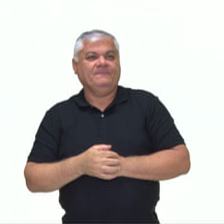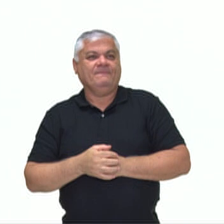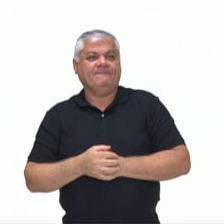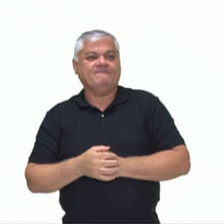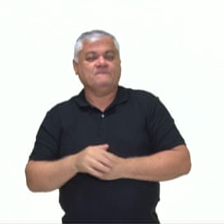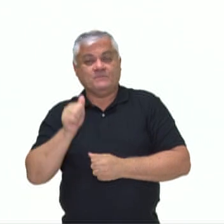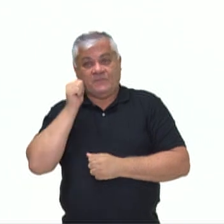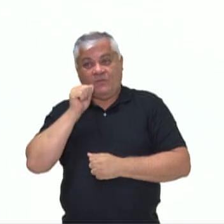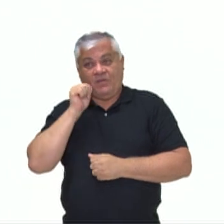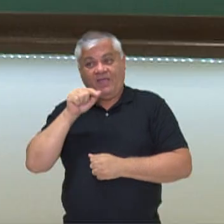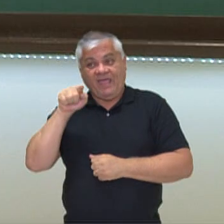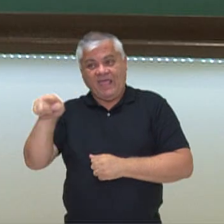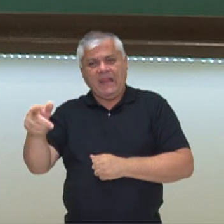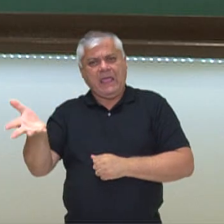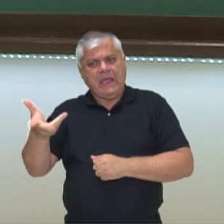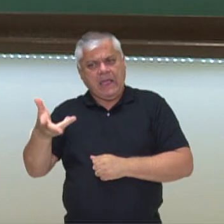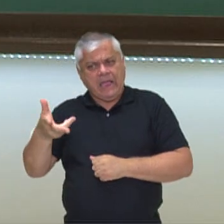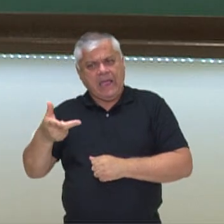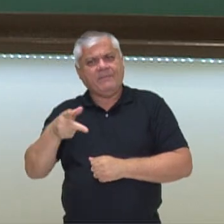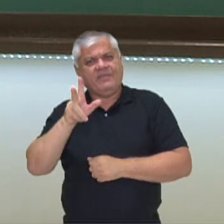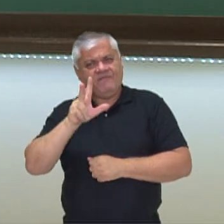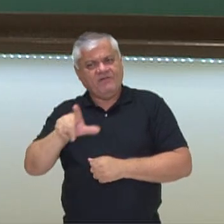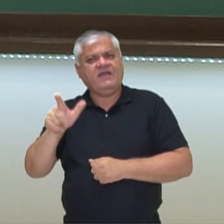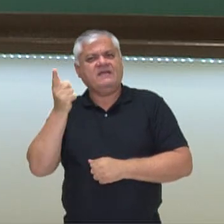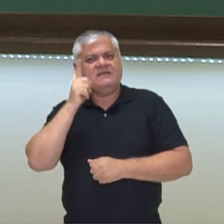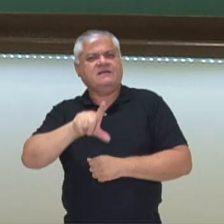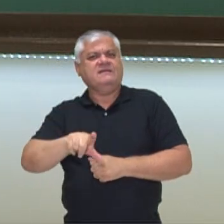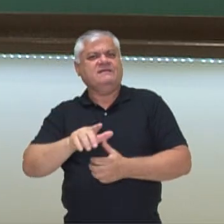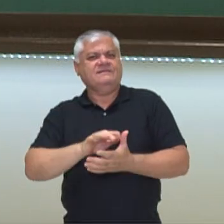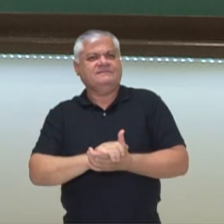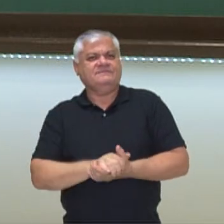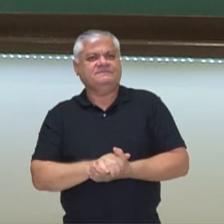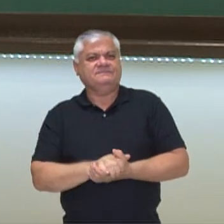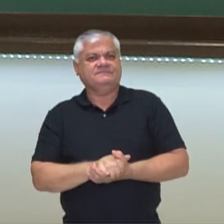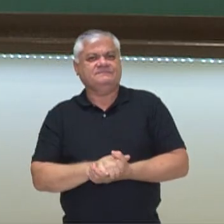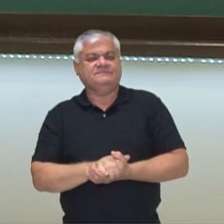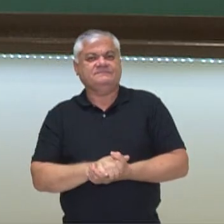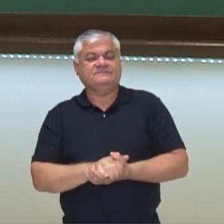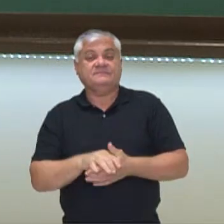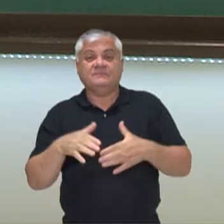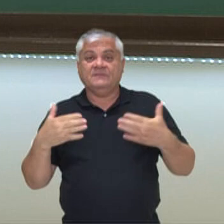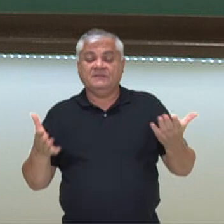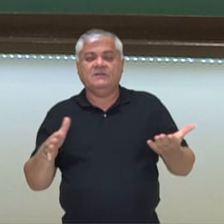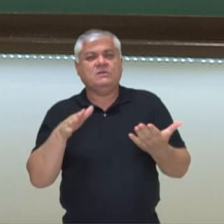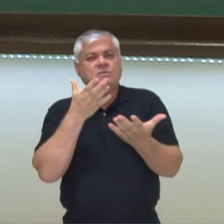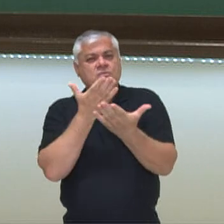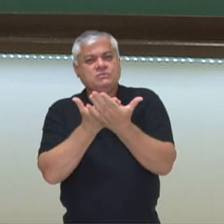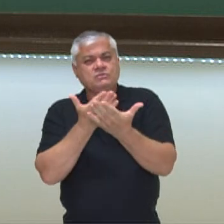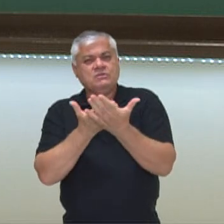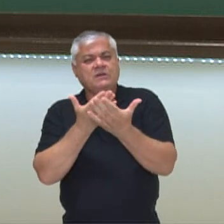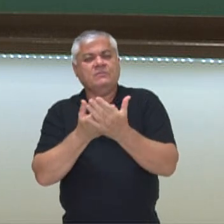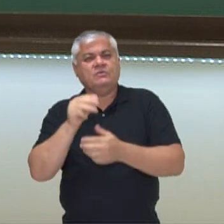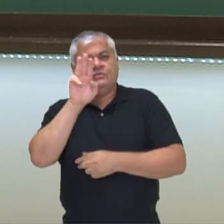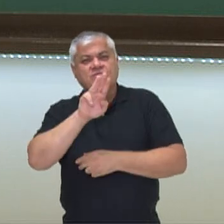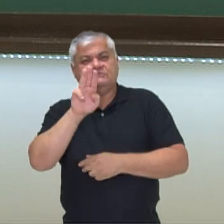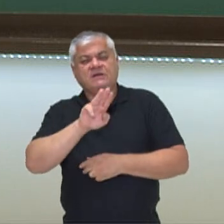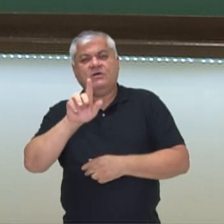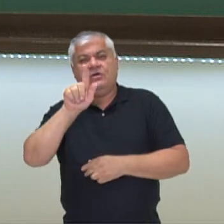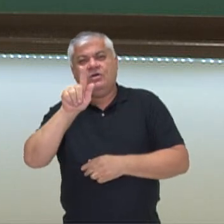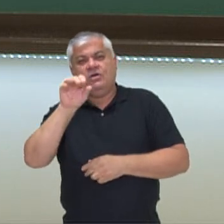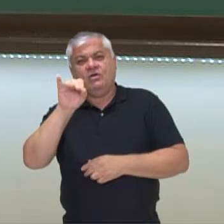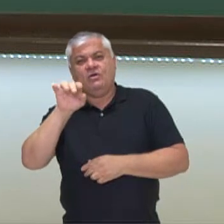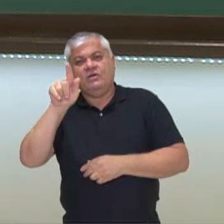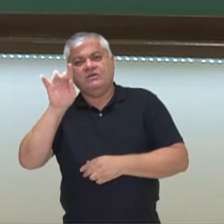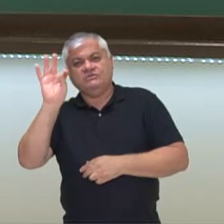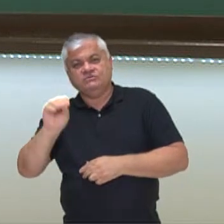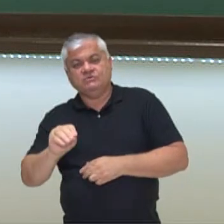win the competition. Se ela é rápida, ela vai ganhar. E assim, nós vimos como utilizar o going to e o